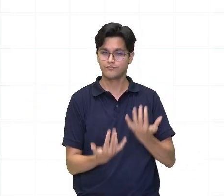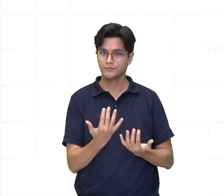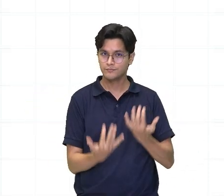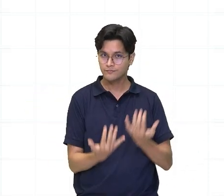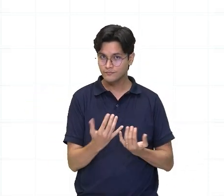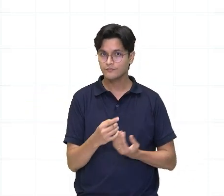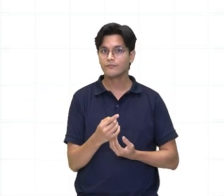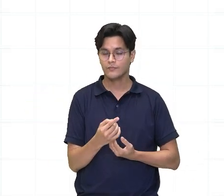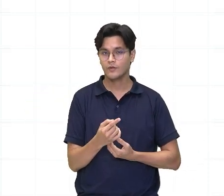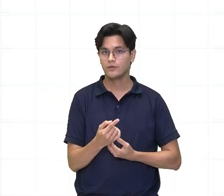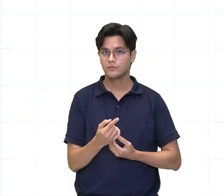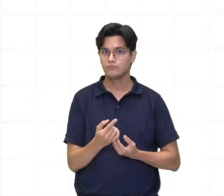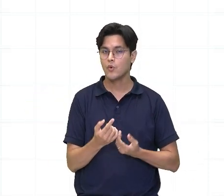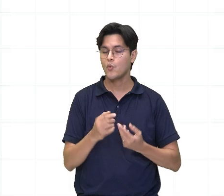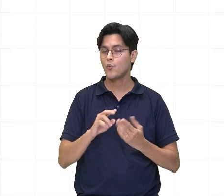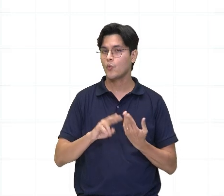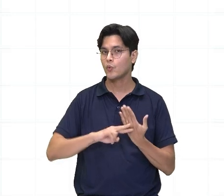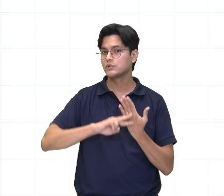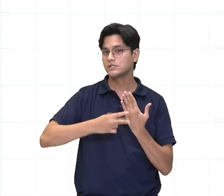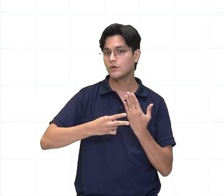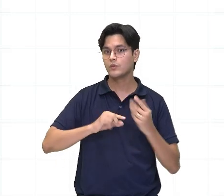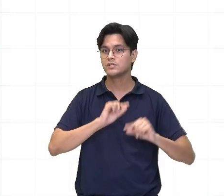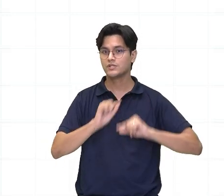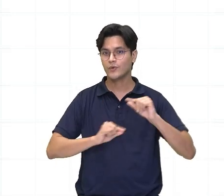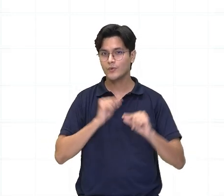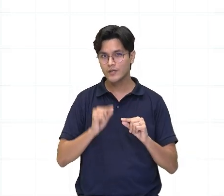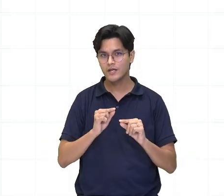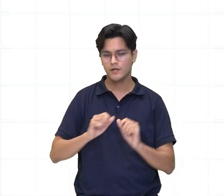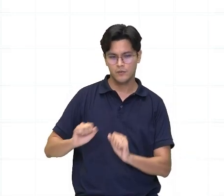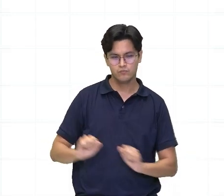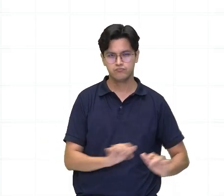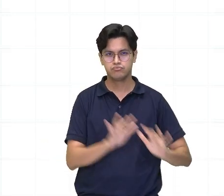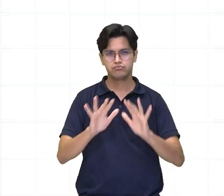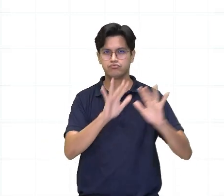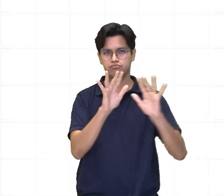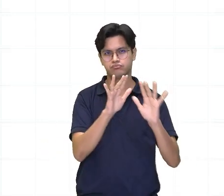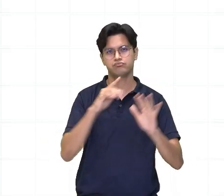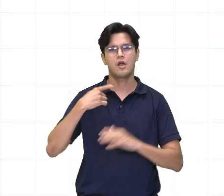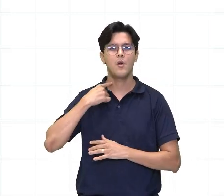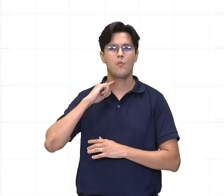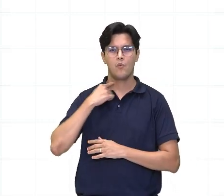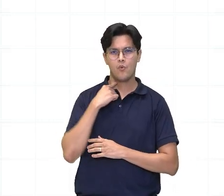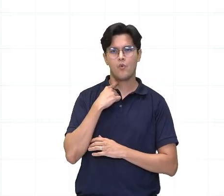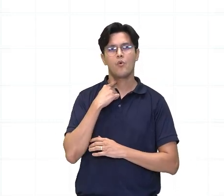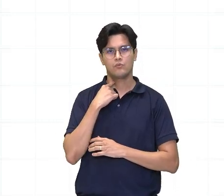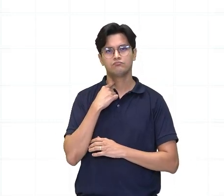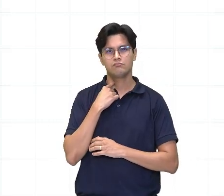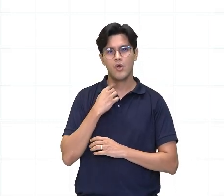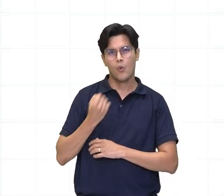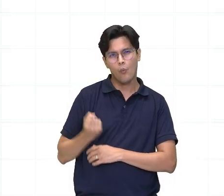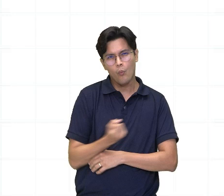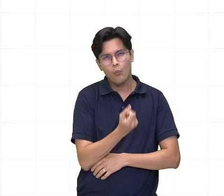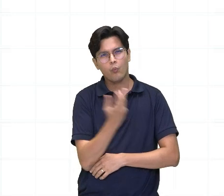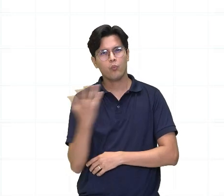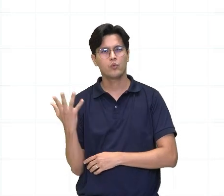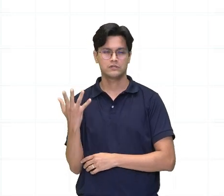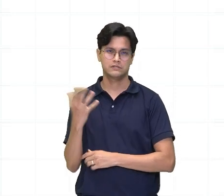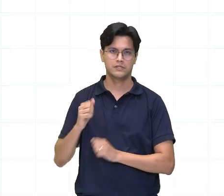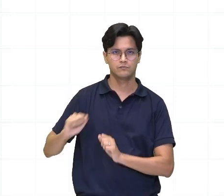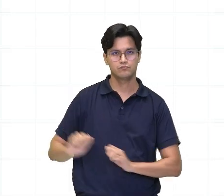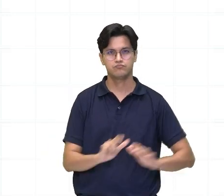esta energia causa muita poluição. Liberação de grandes quantidades de